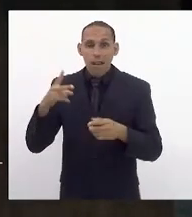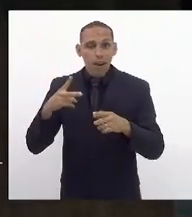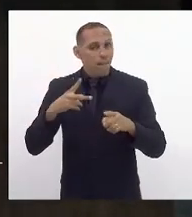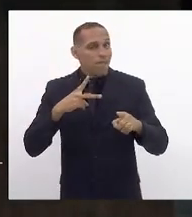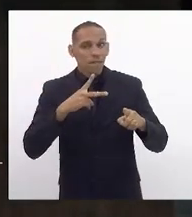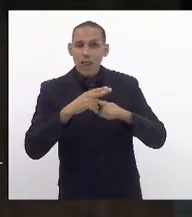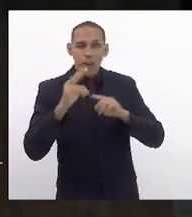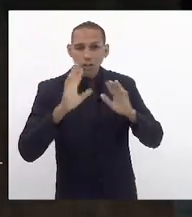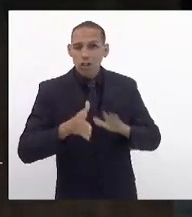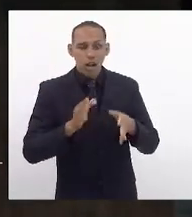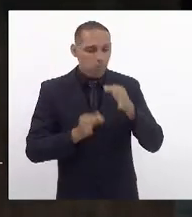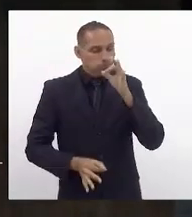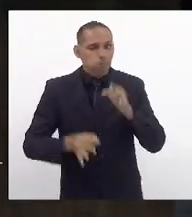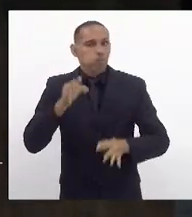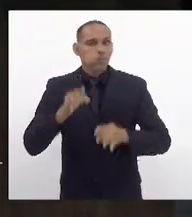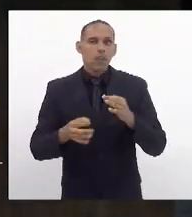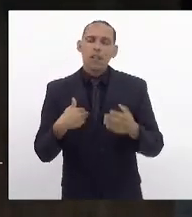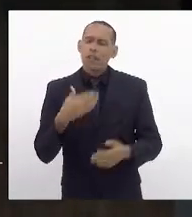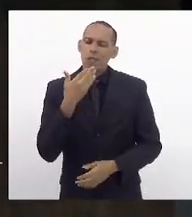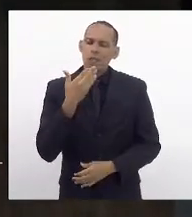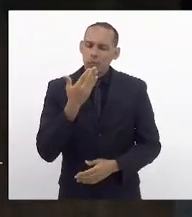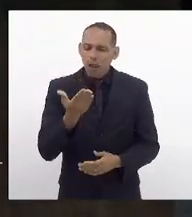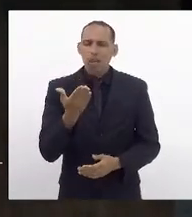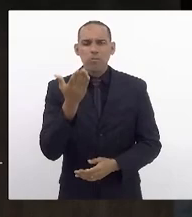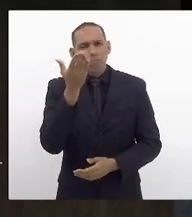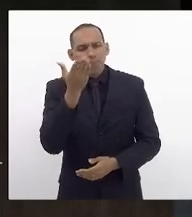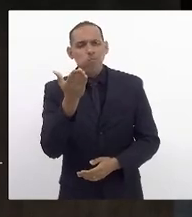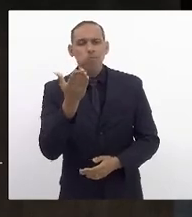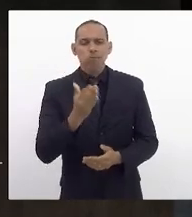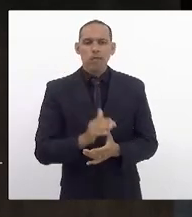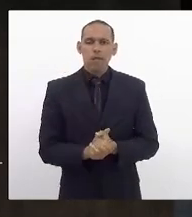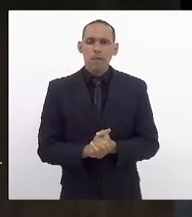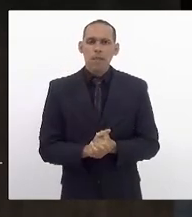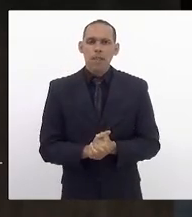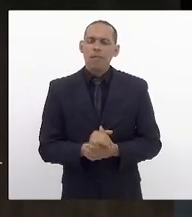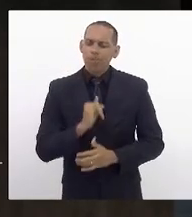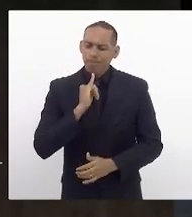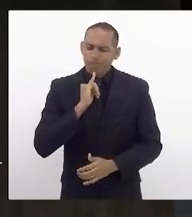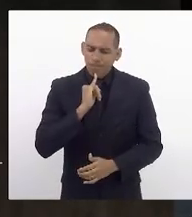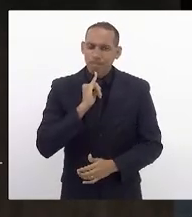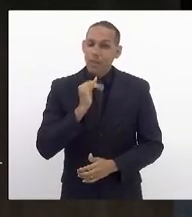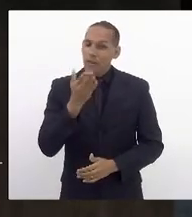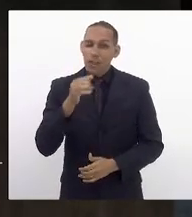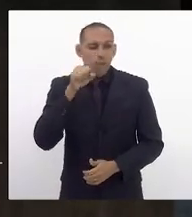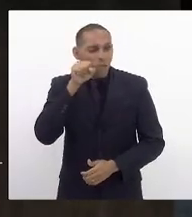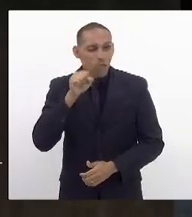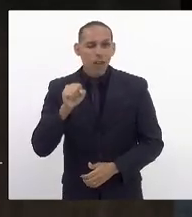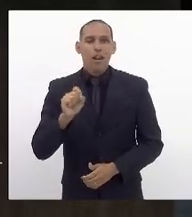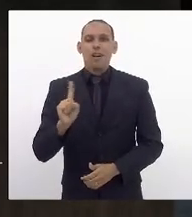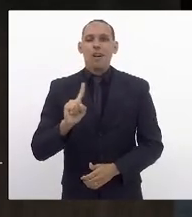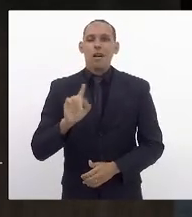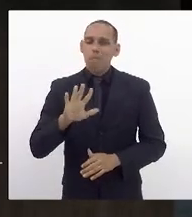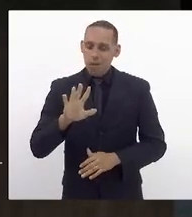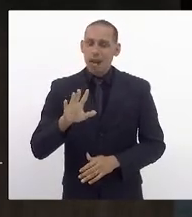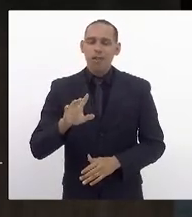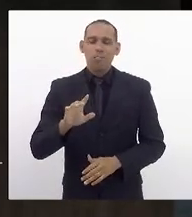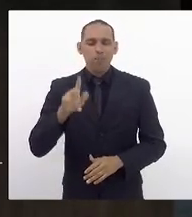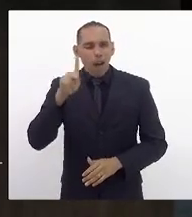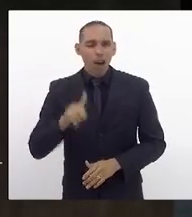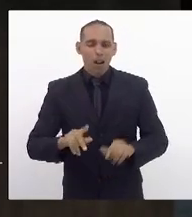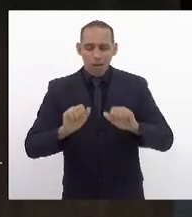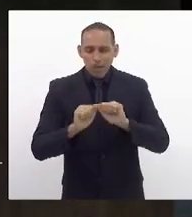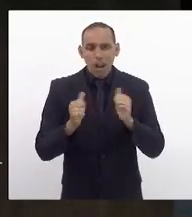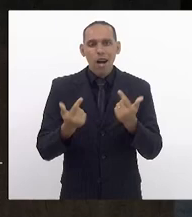justiça, transitou em julgado, e eu peço a Vossa Excelência, que infelizmente ainda não é senador, mas como presidente da Alerj, que